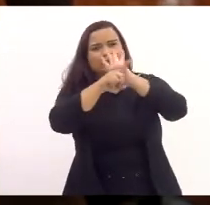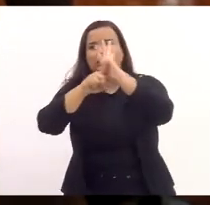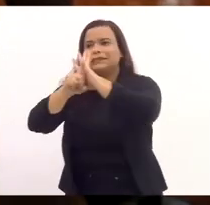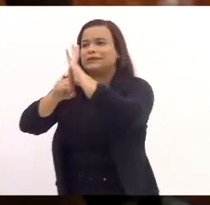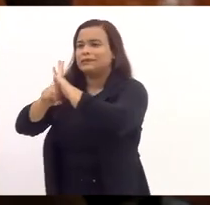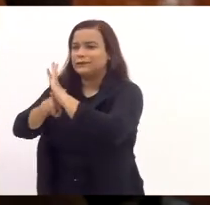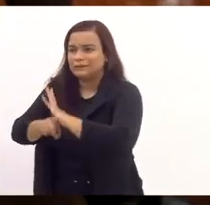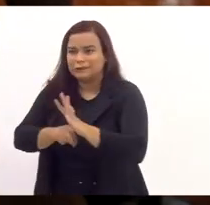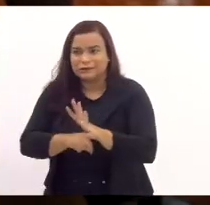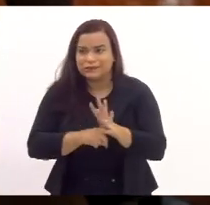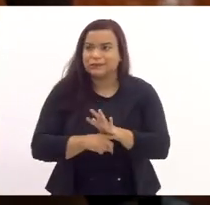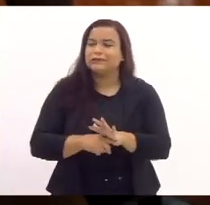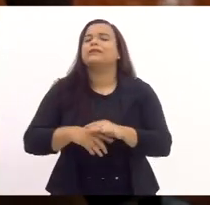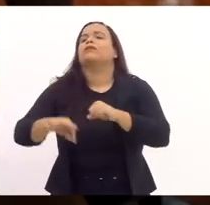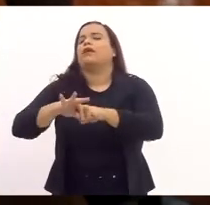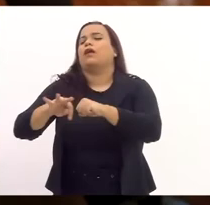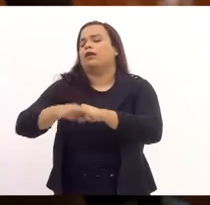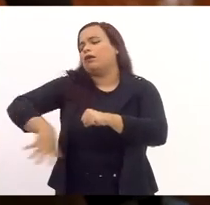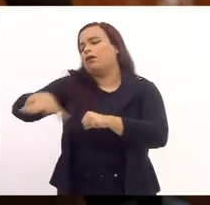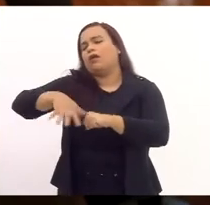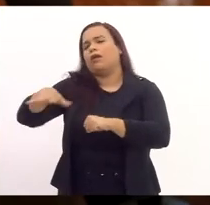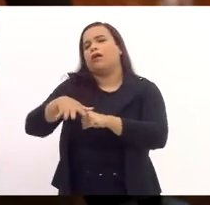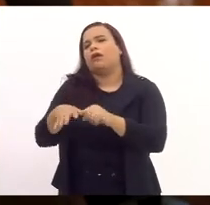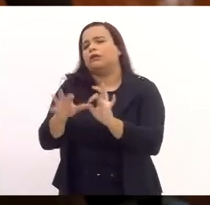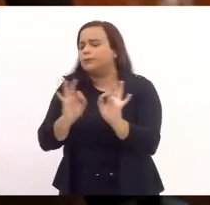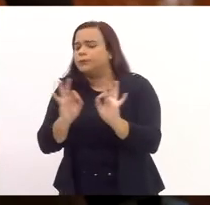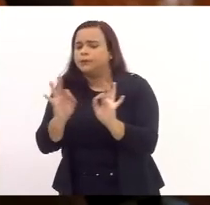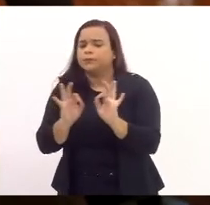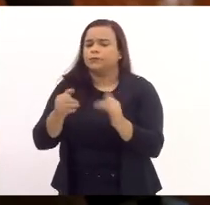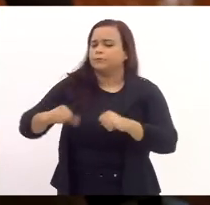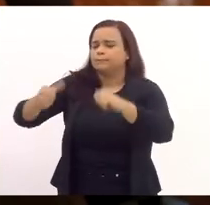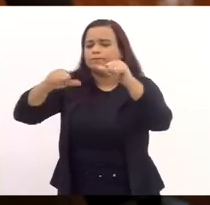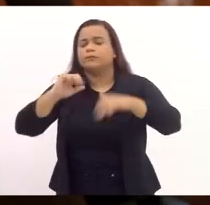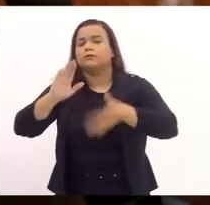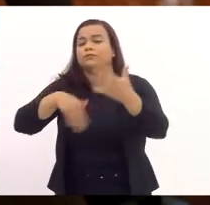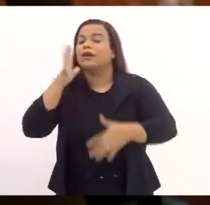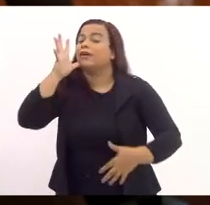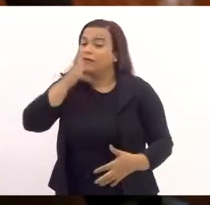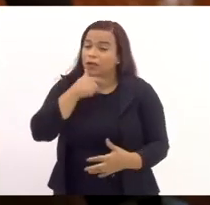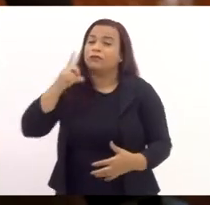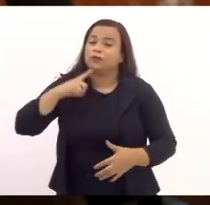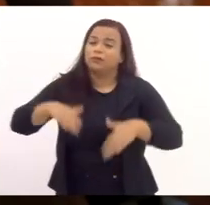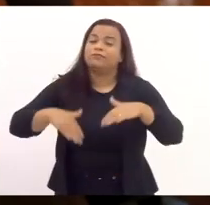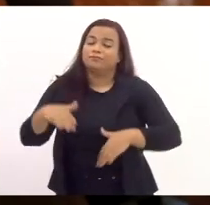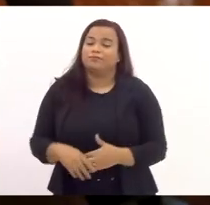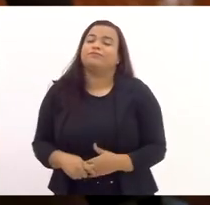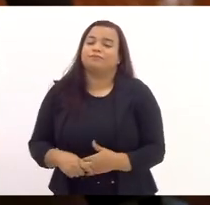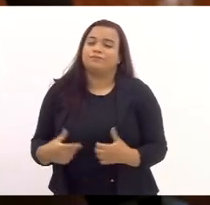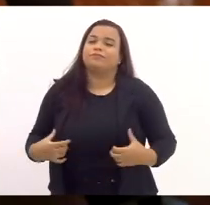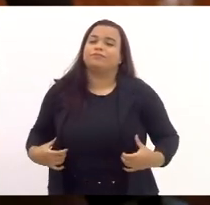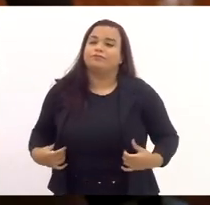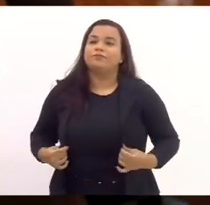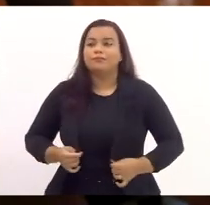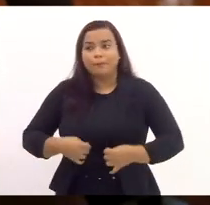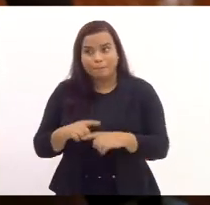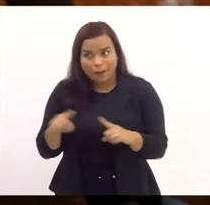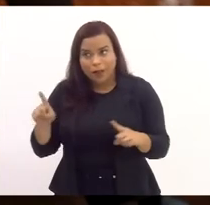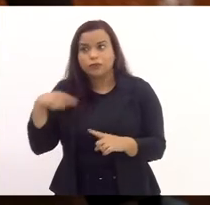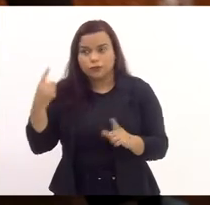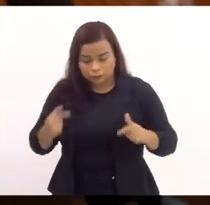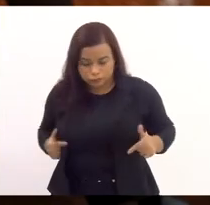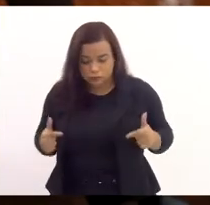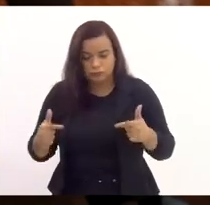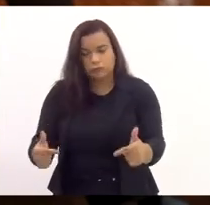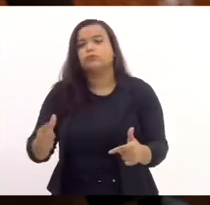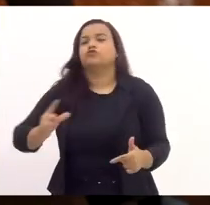um processo técnico de apuração, que muitas vezes demora. Mas a agência já está agindo nesse sentido. Eu